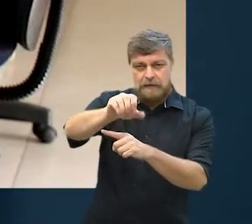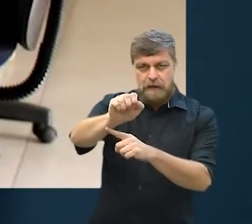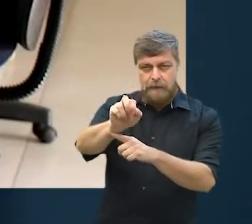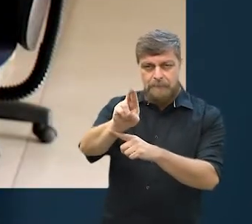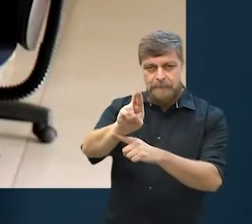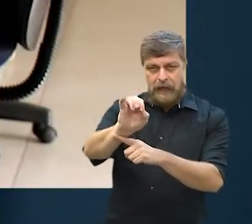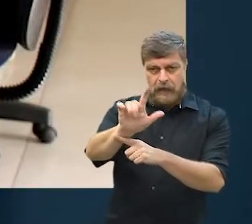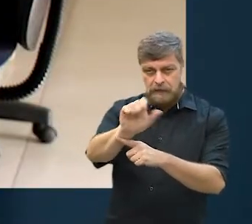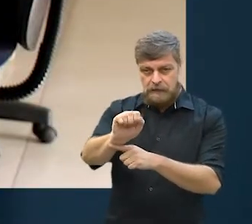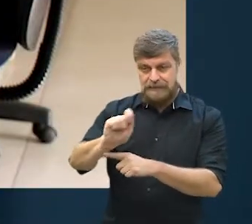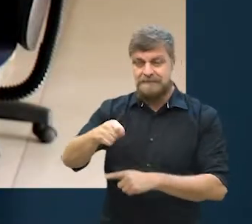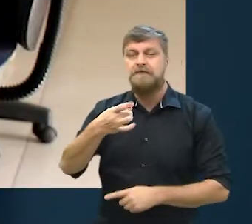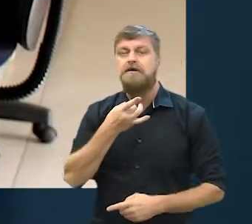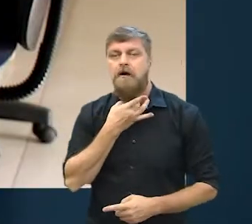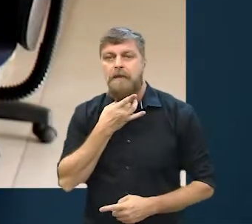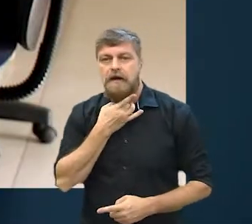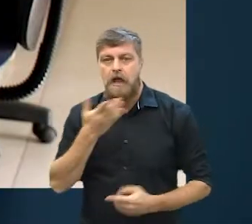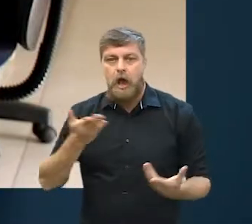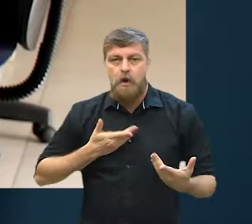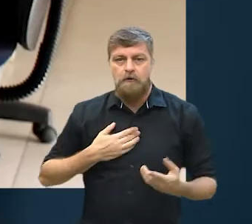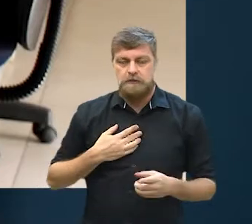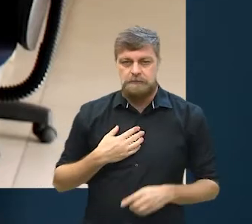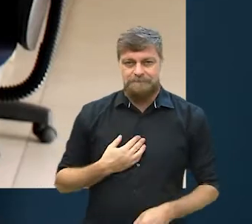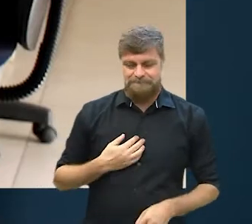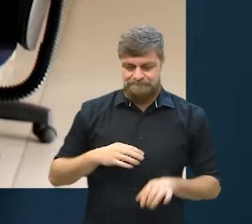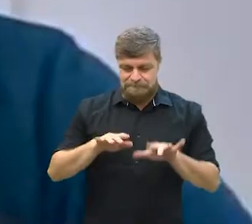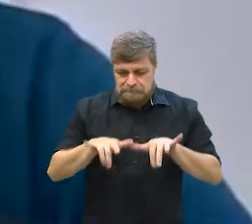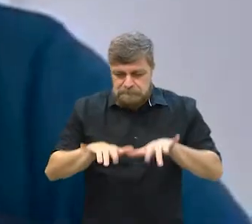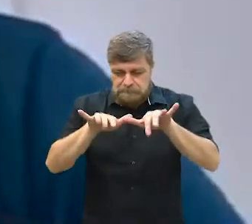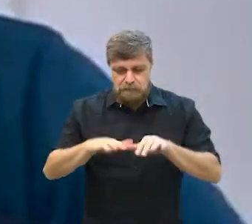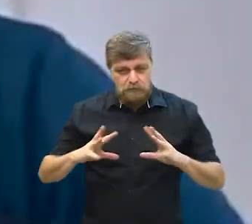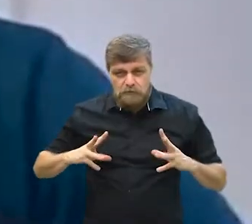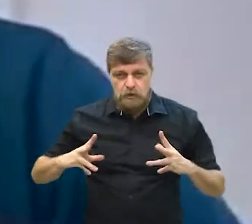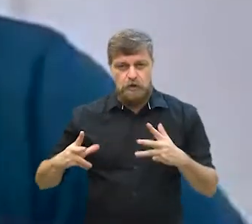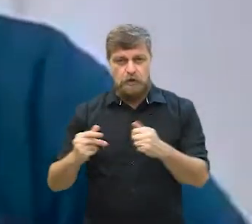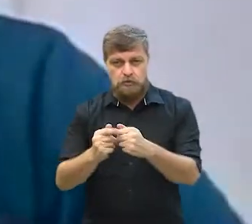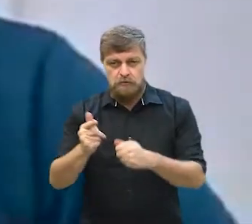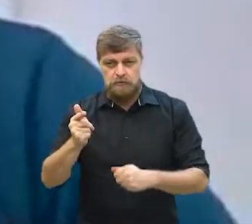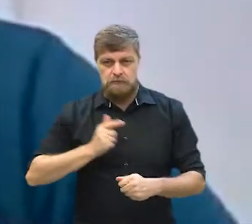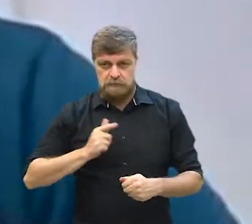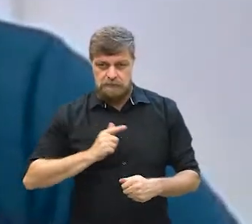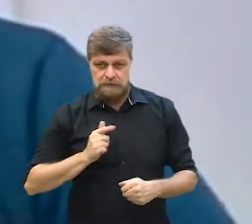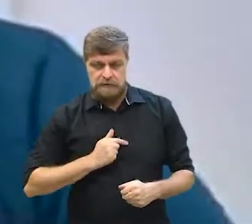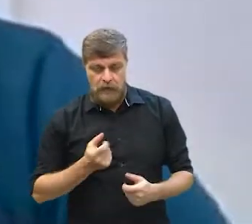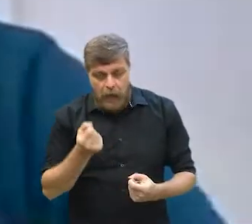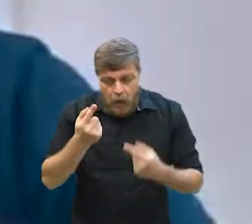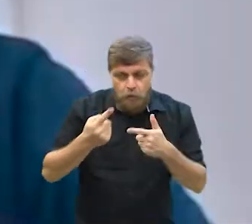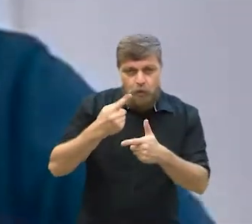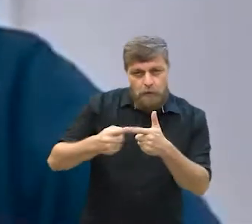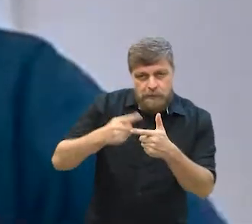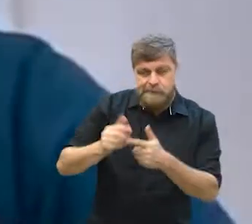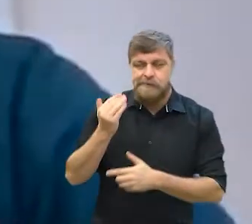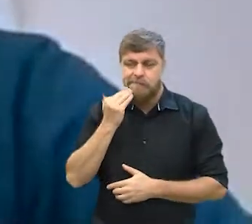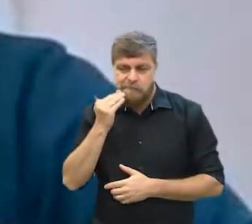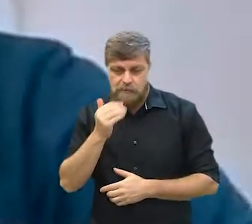Então, hoje em Marília não se tem atendimento manual, né? Obviamente que existem intercorrências, alguns